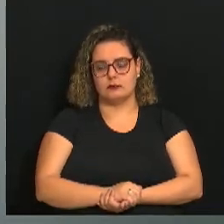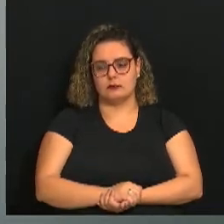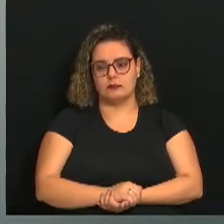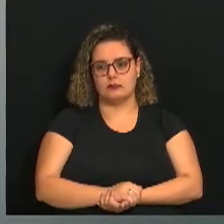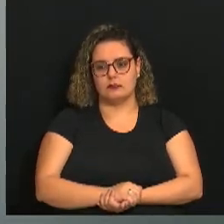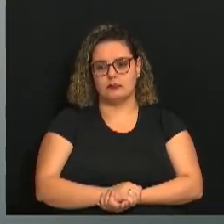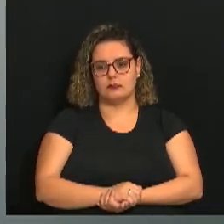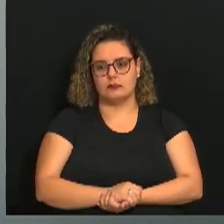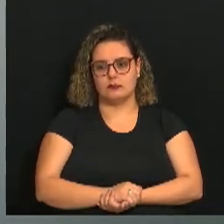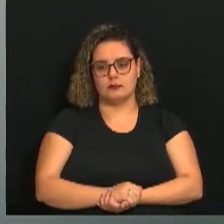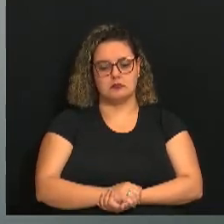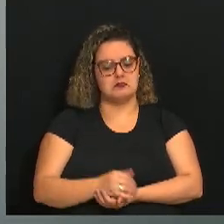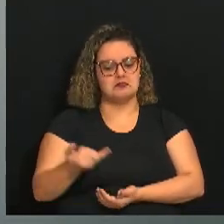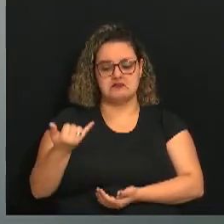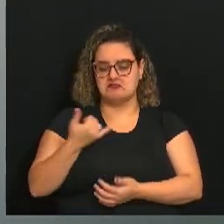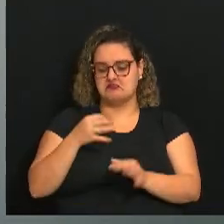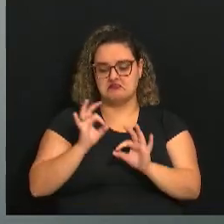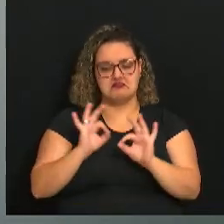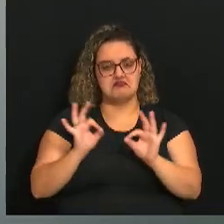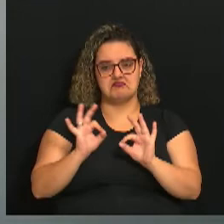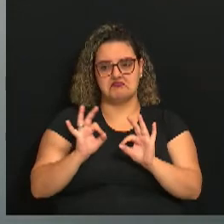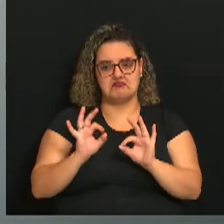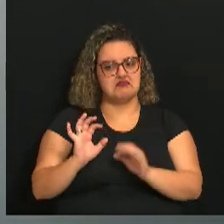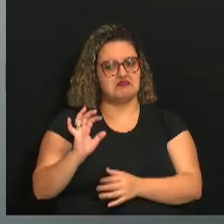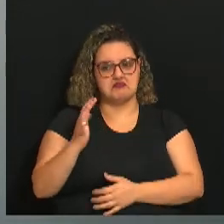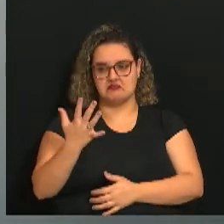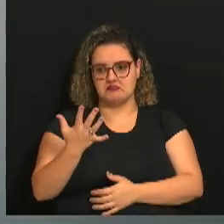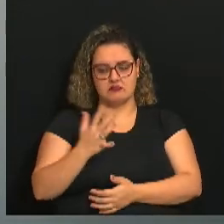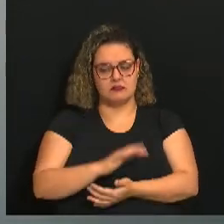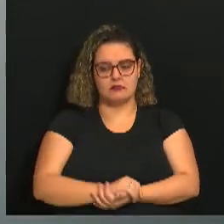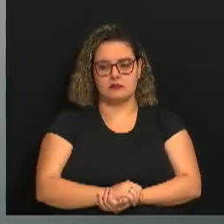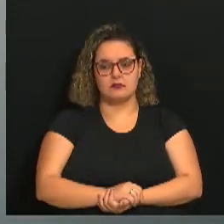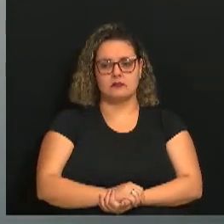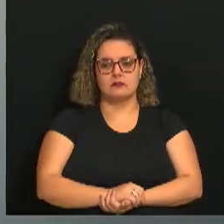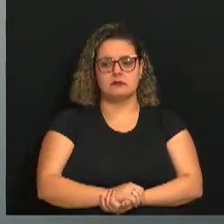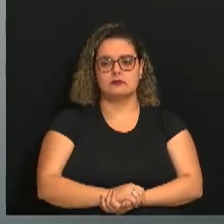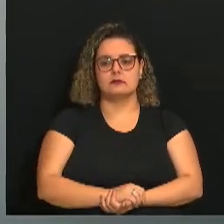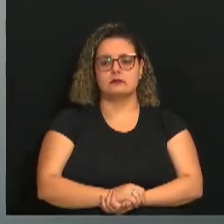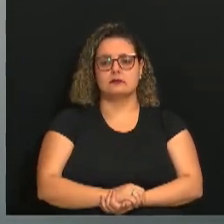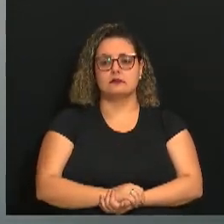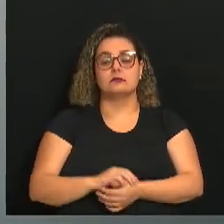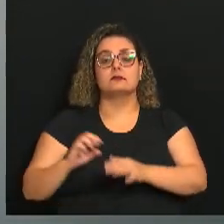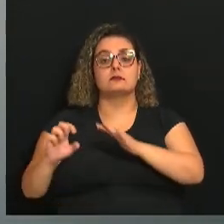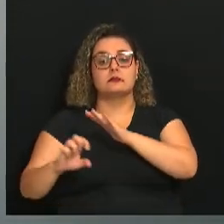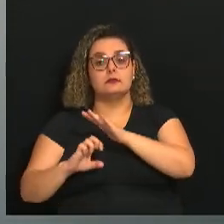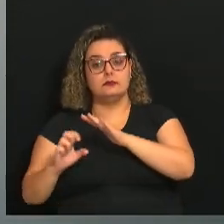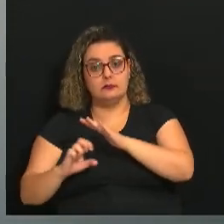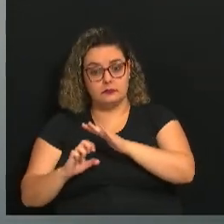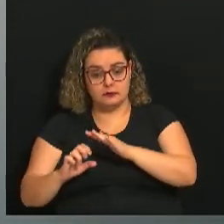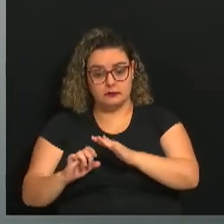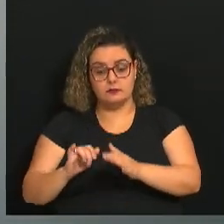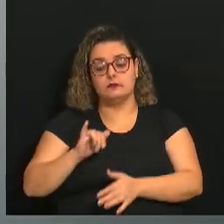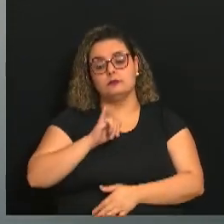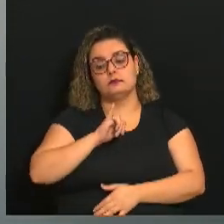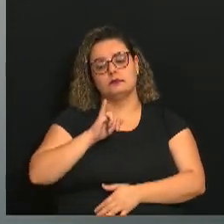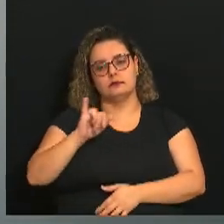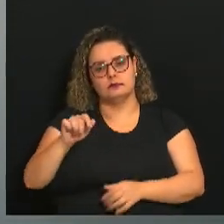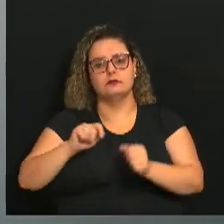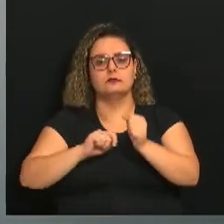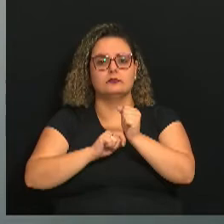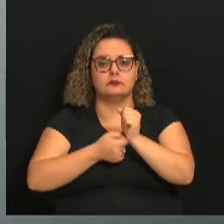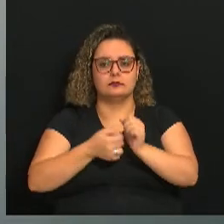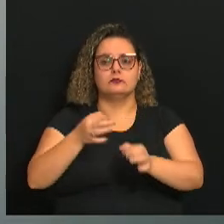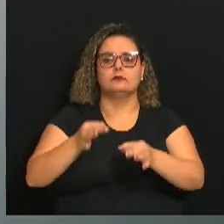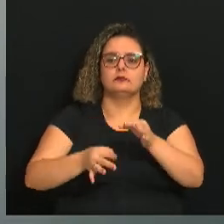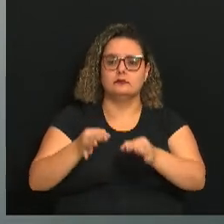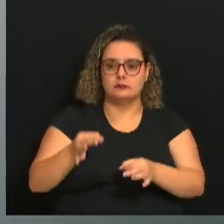diz para a gente, dados os últimos acontecimentos. Então, a empresa alegou bloqueio judicial de verbas que ela teria